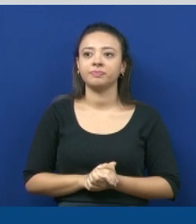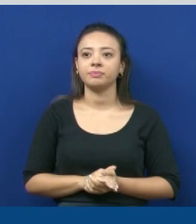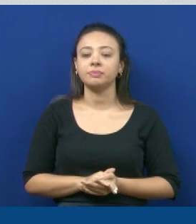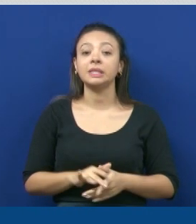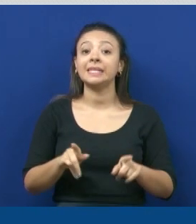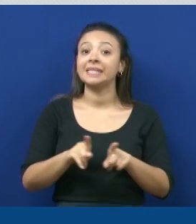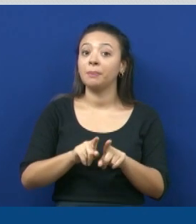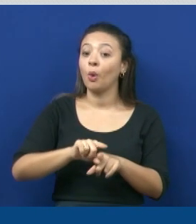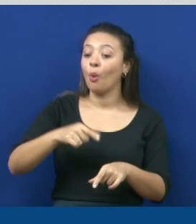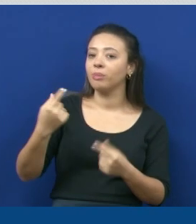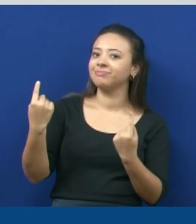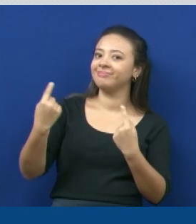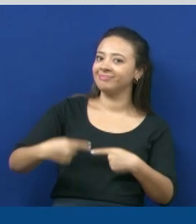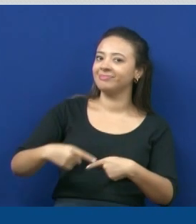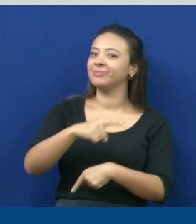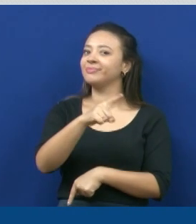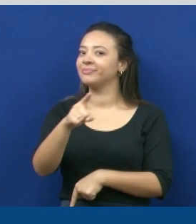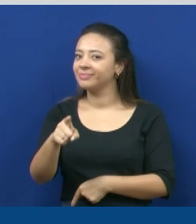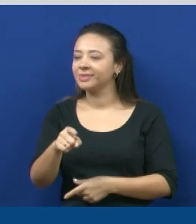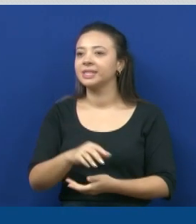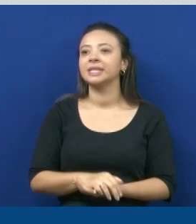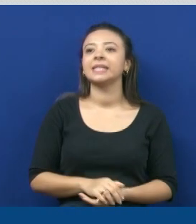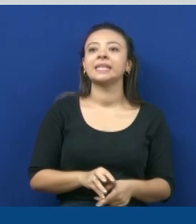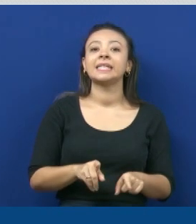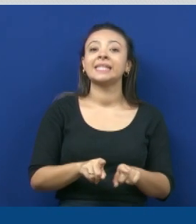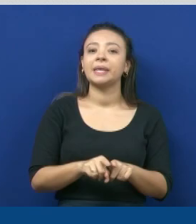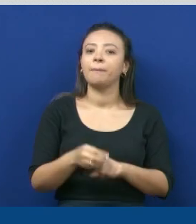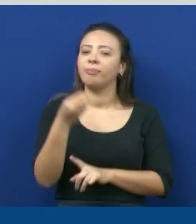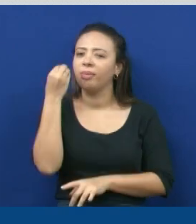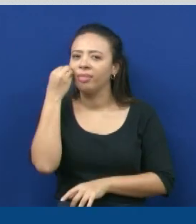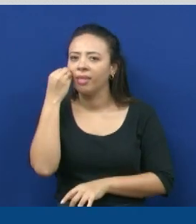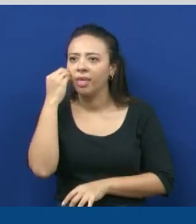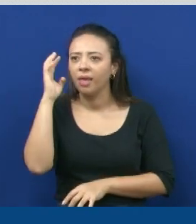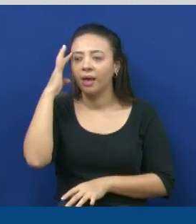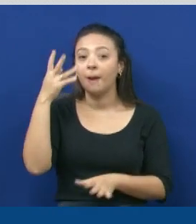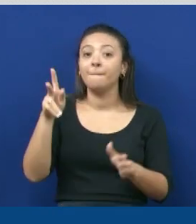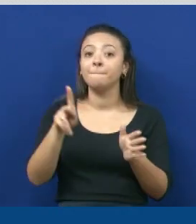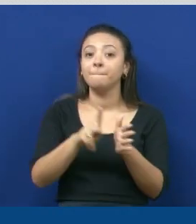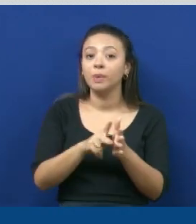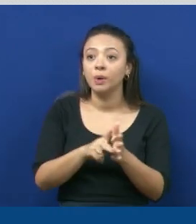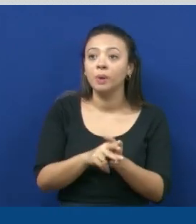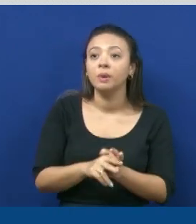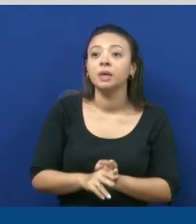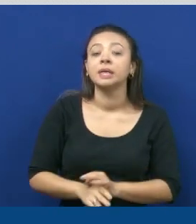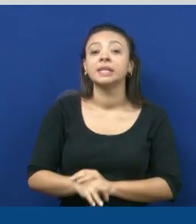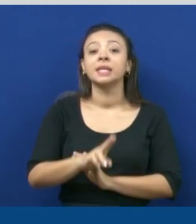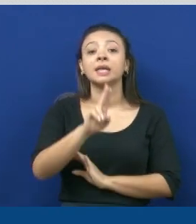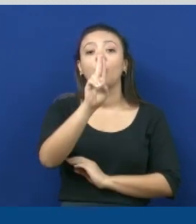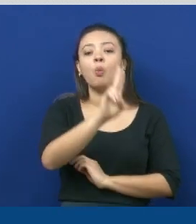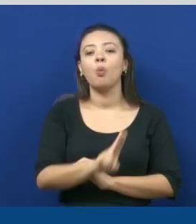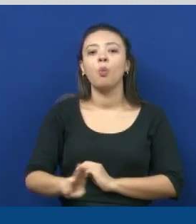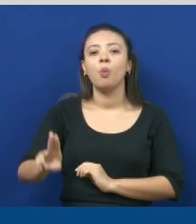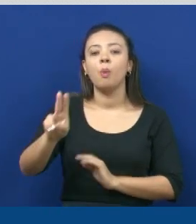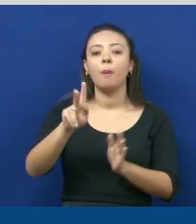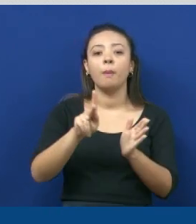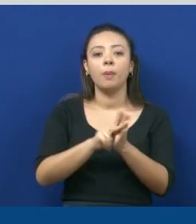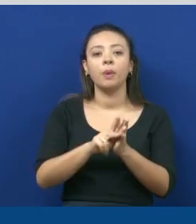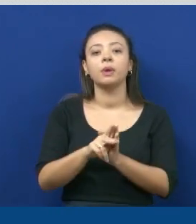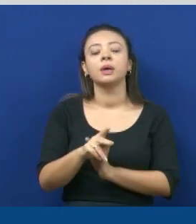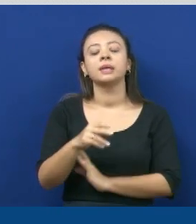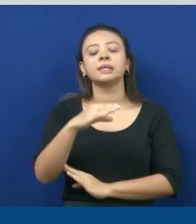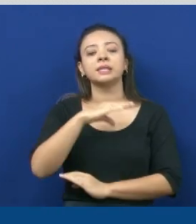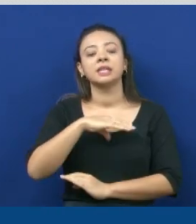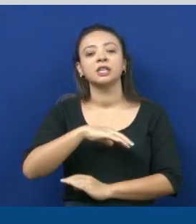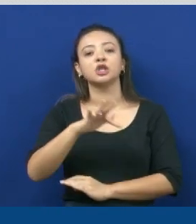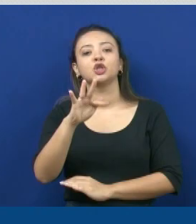um desafio para que você tente resolver, né, lá da Universidade Federal de Fortaleza. Essa questão foi aplicada em